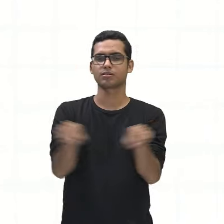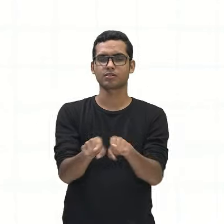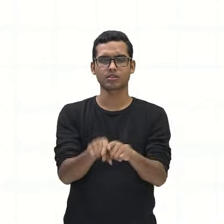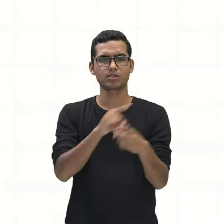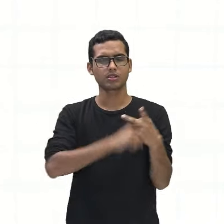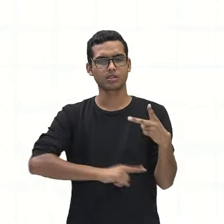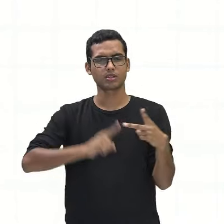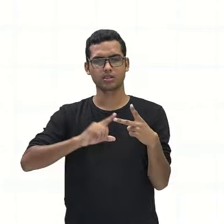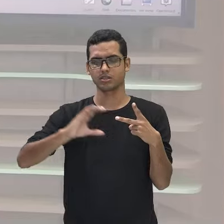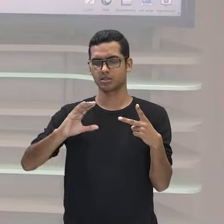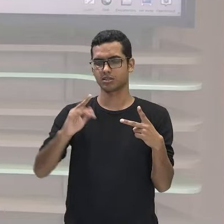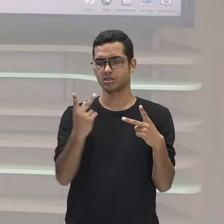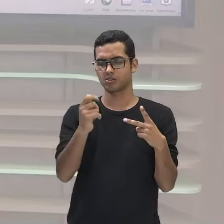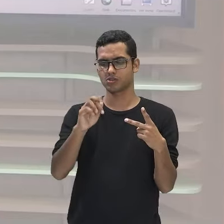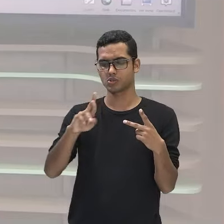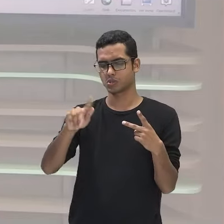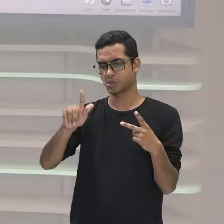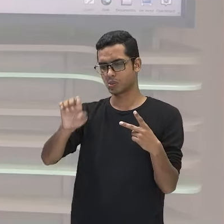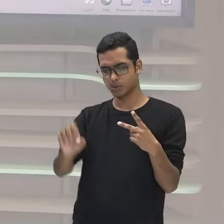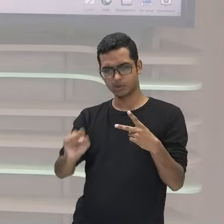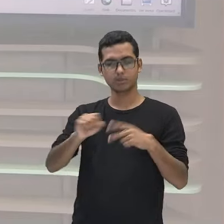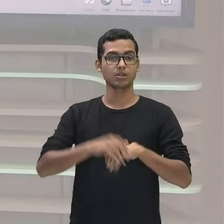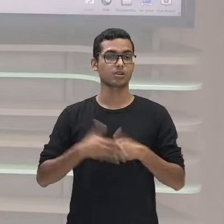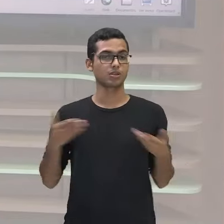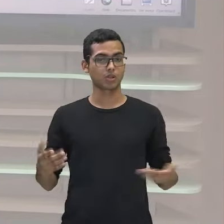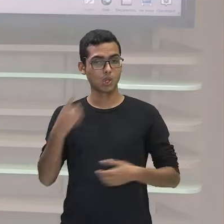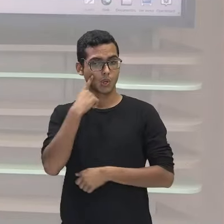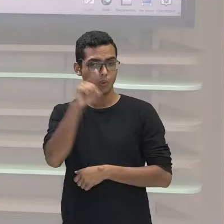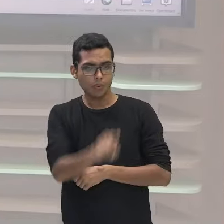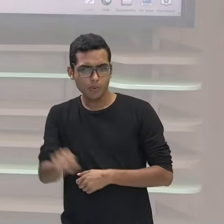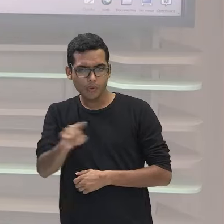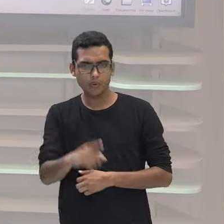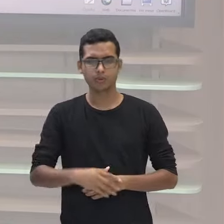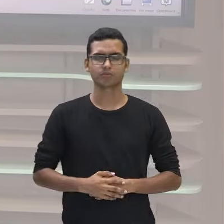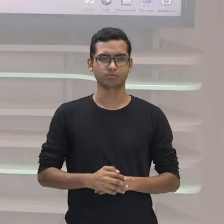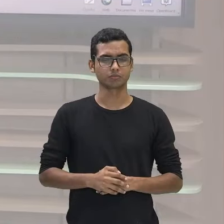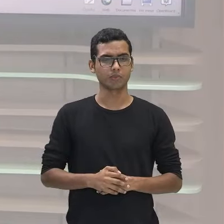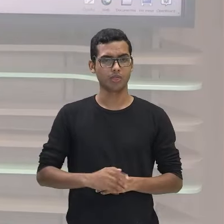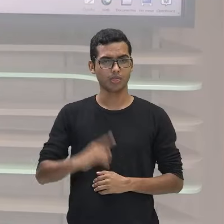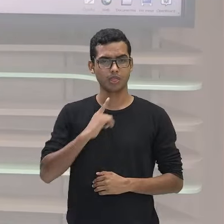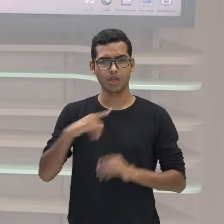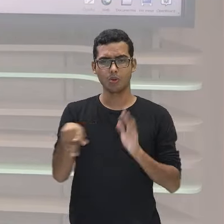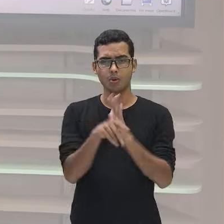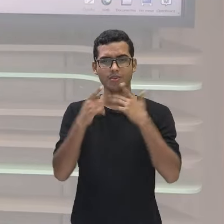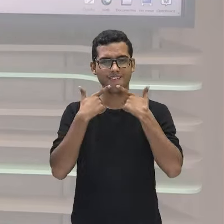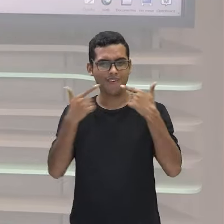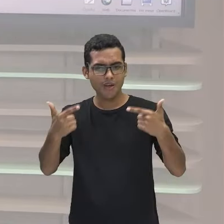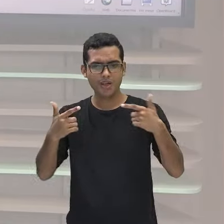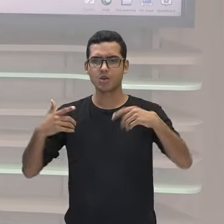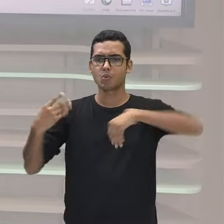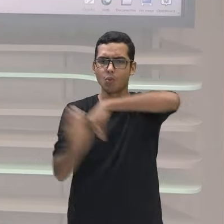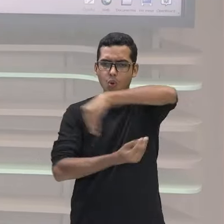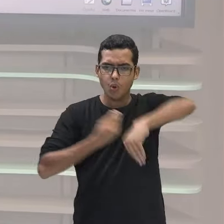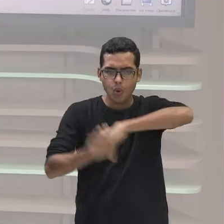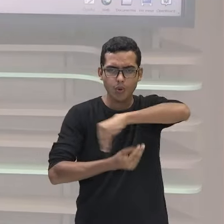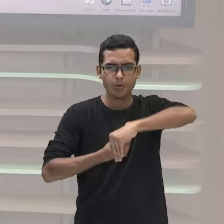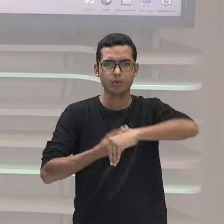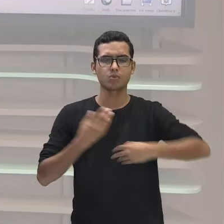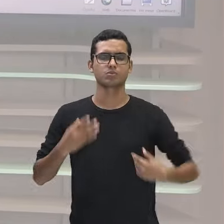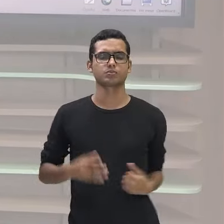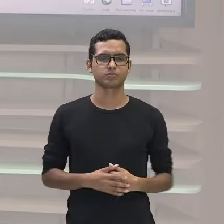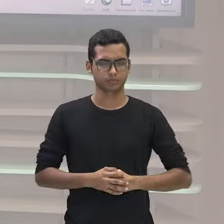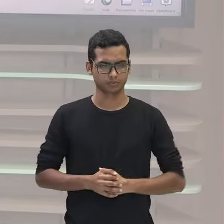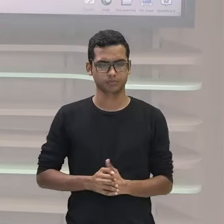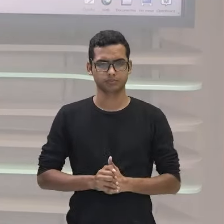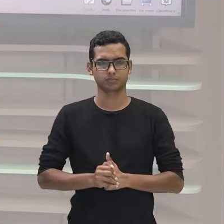Olha só aqui comigo. Então, você vai encontrar esse tipo de linguagem mista, linguagem não verbal, misturada